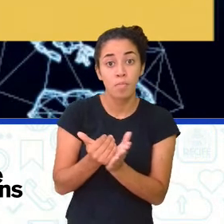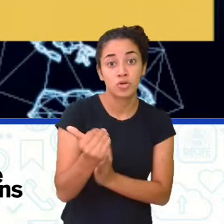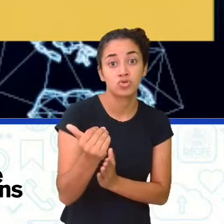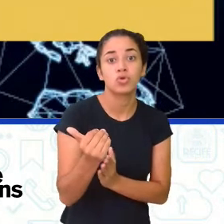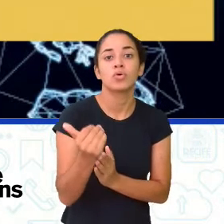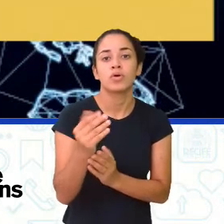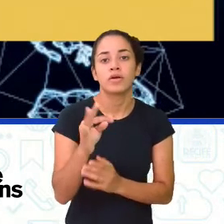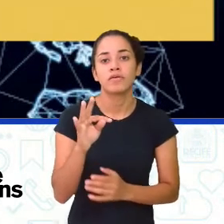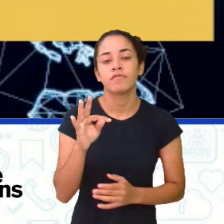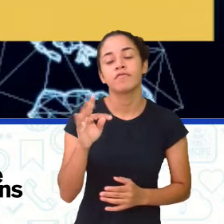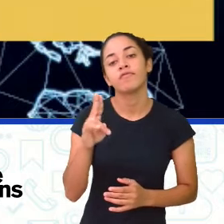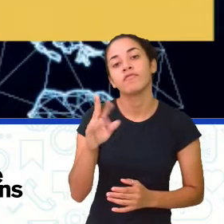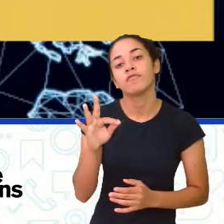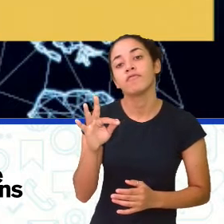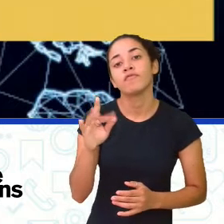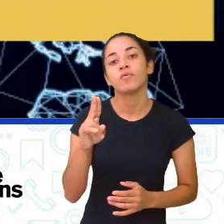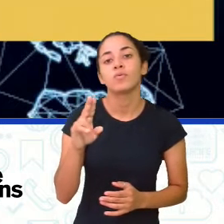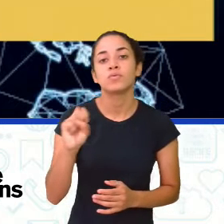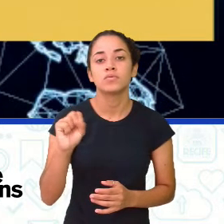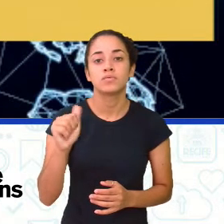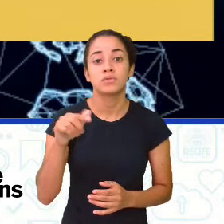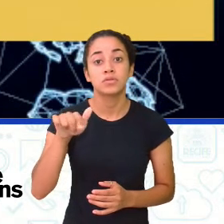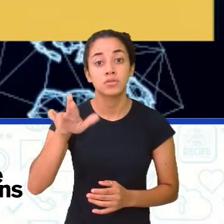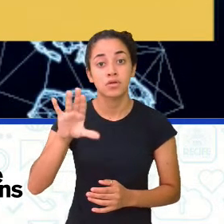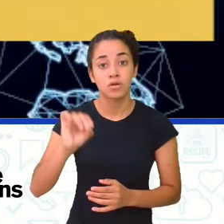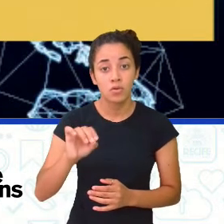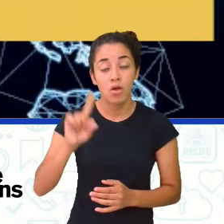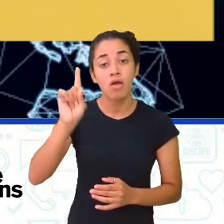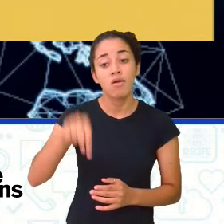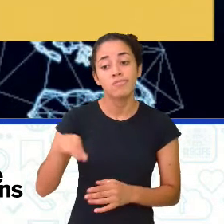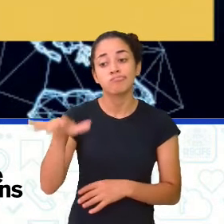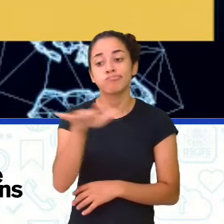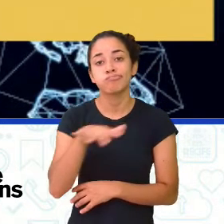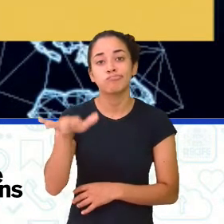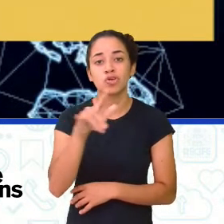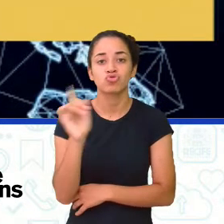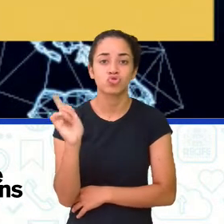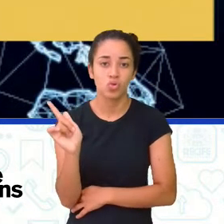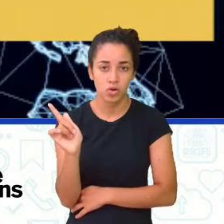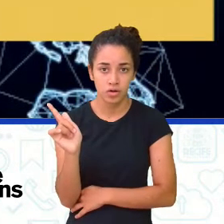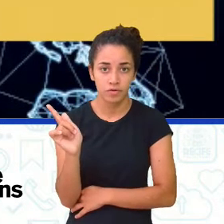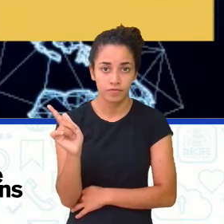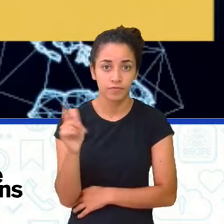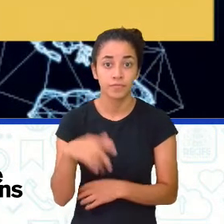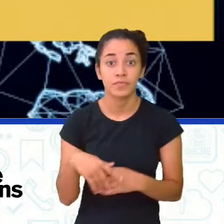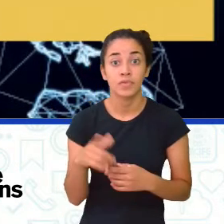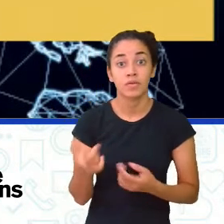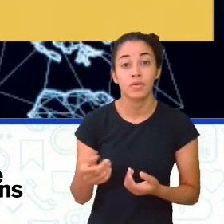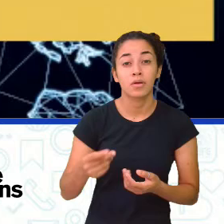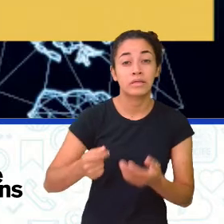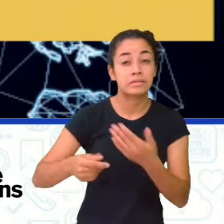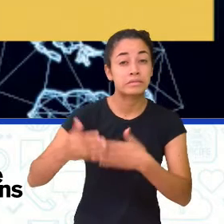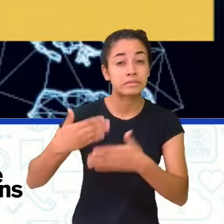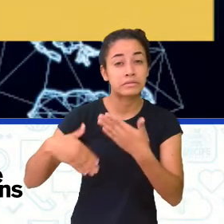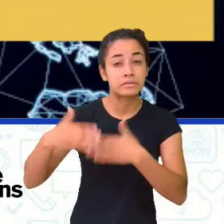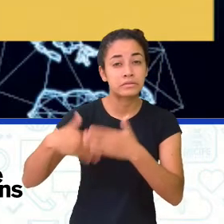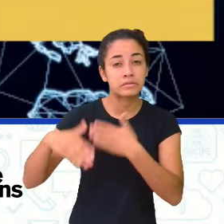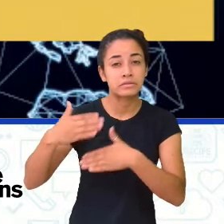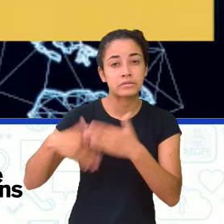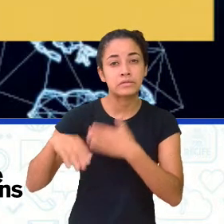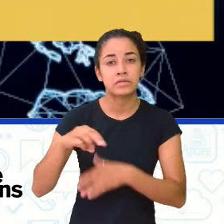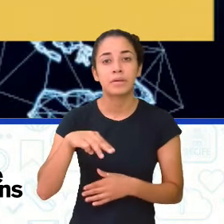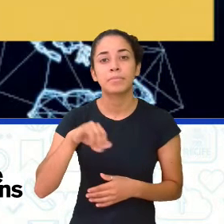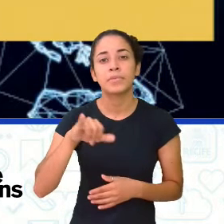fusão é um meio geográfico. Um meio que viveu, olha só, hein, milênios como